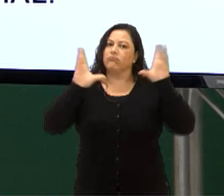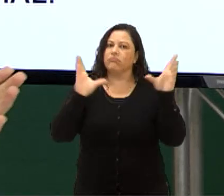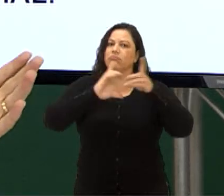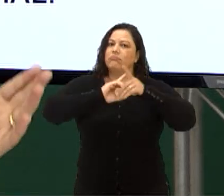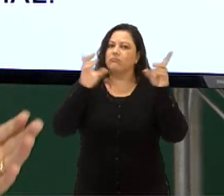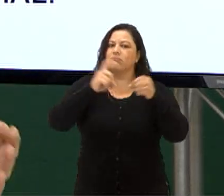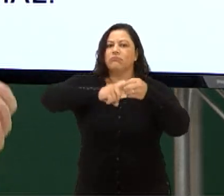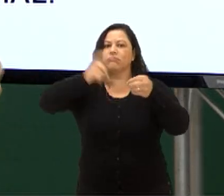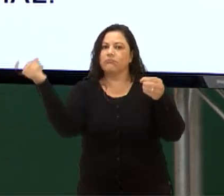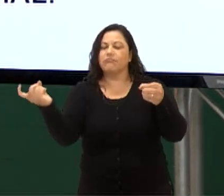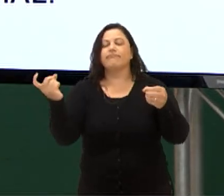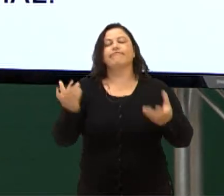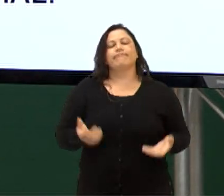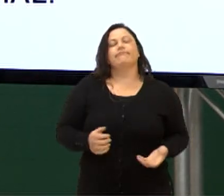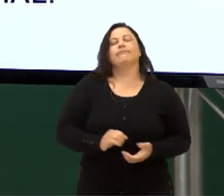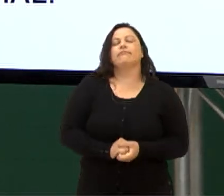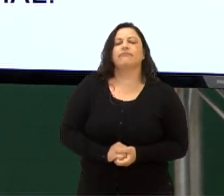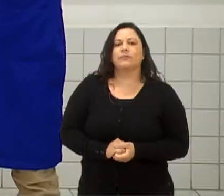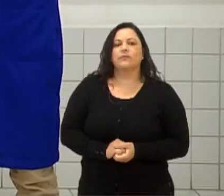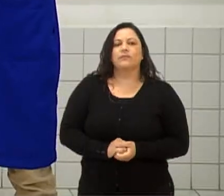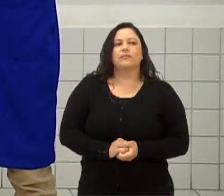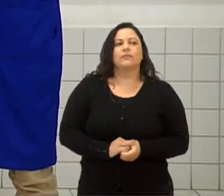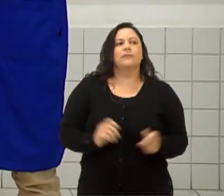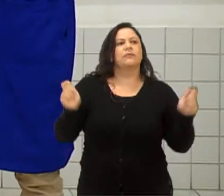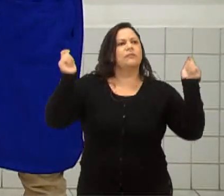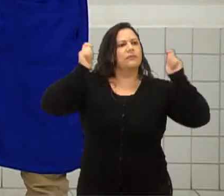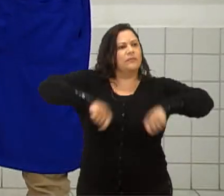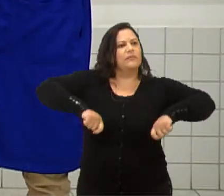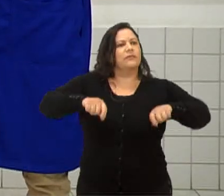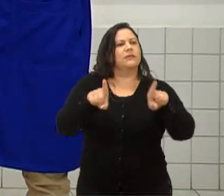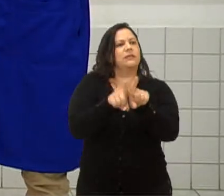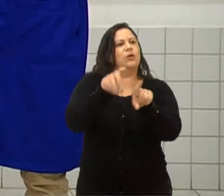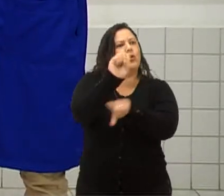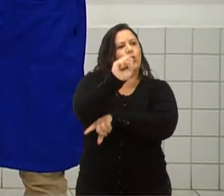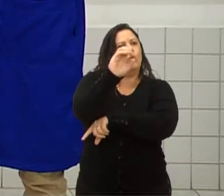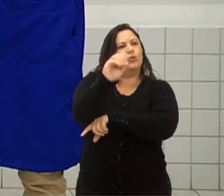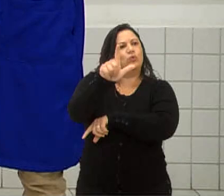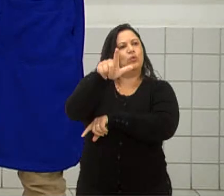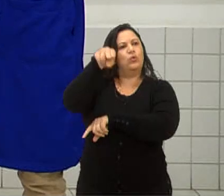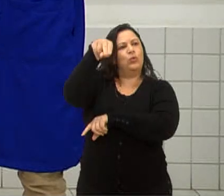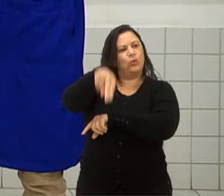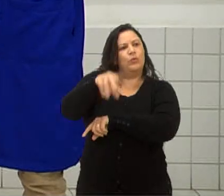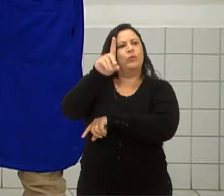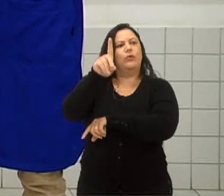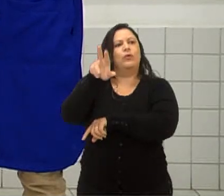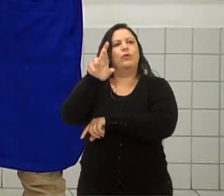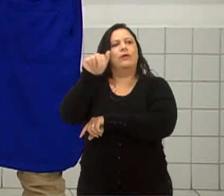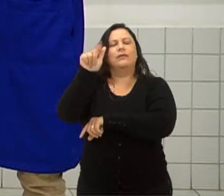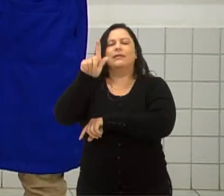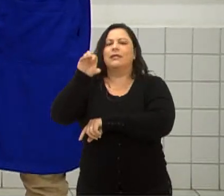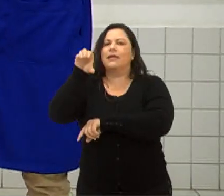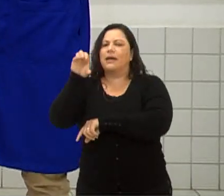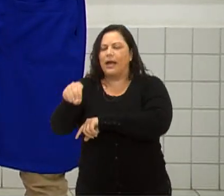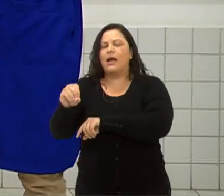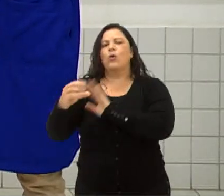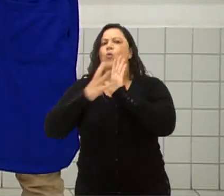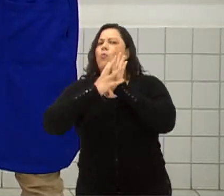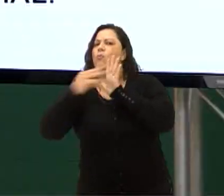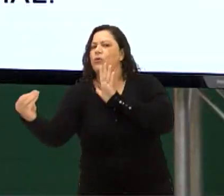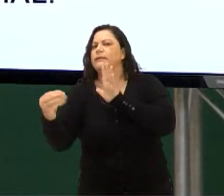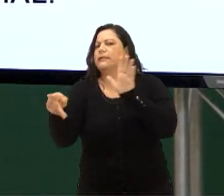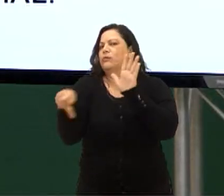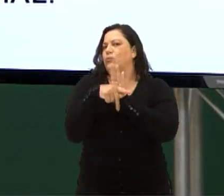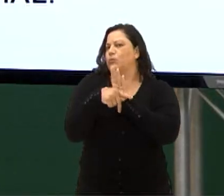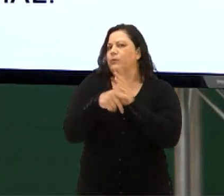cidade de Atenas, tá? Inspirado em Solon e Drácon, inicia uma reforma política social,